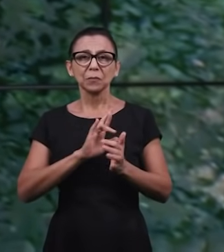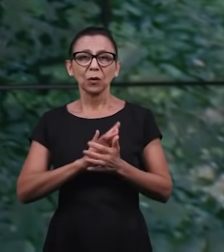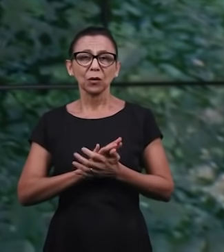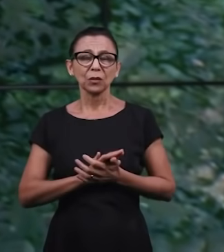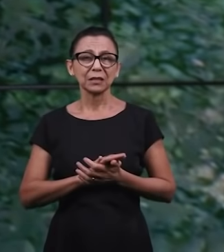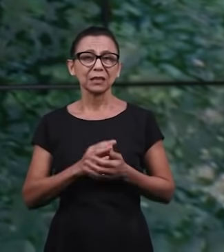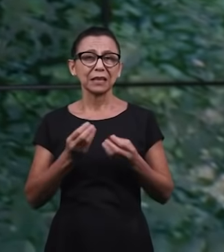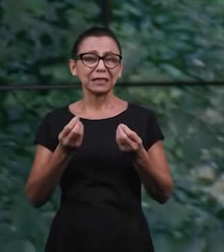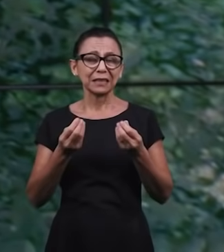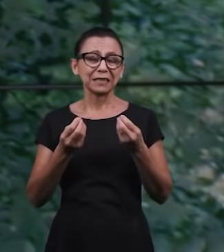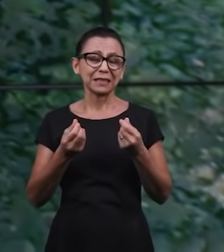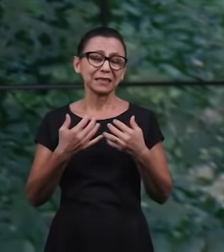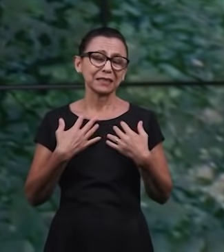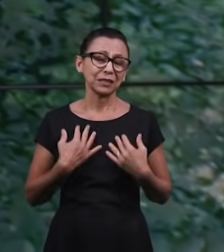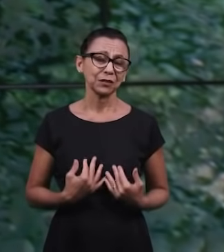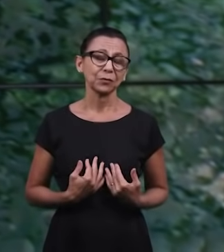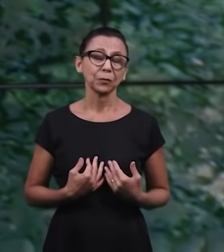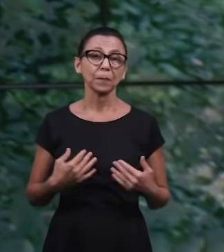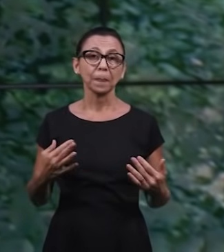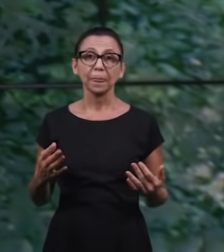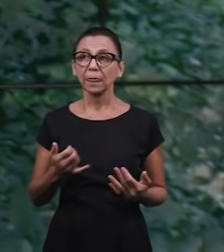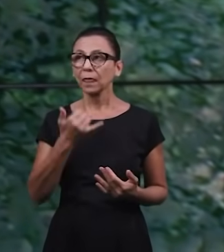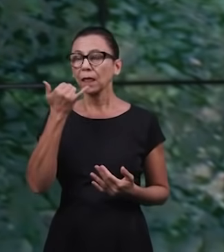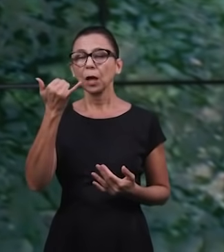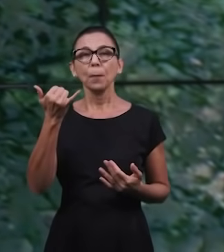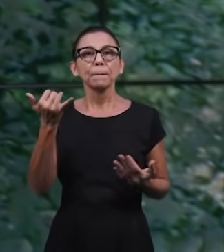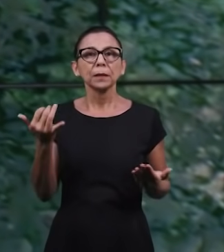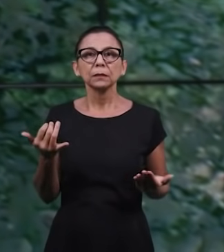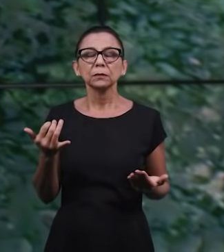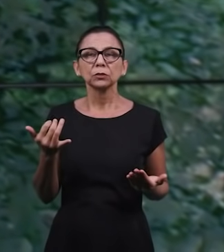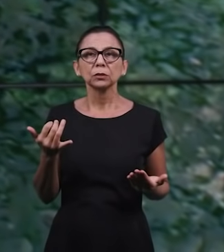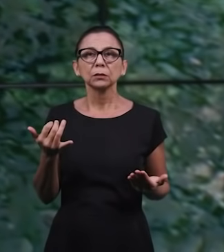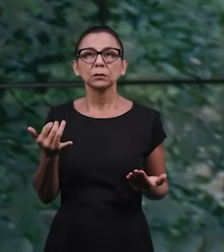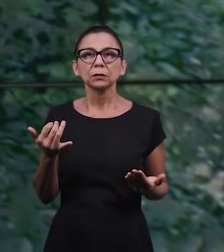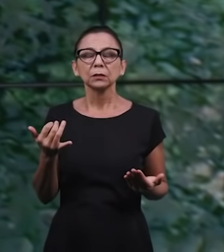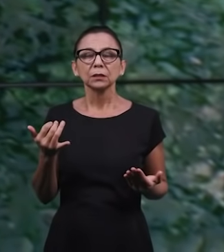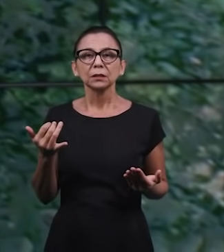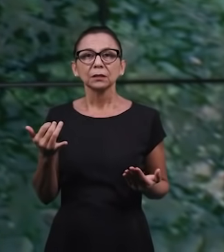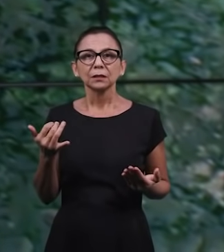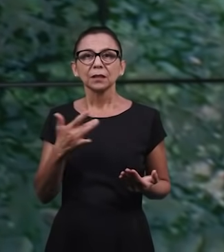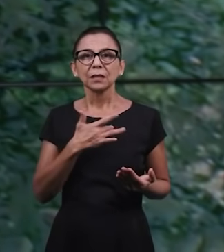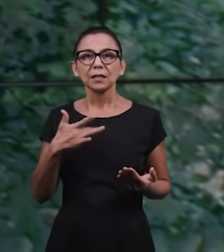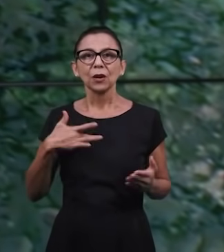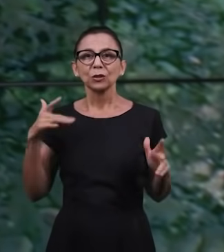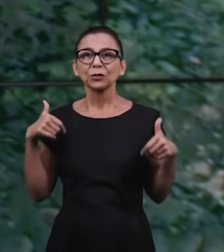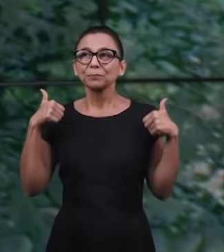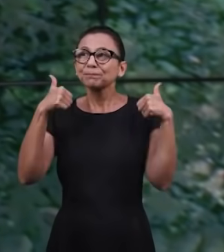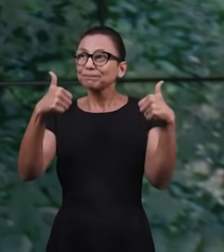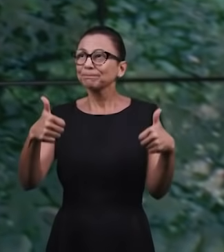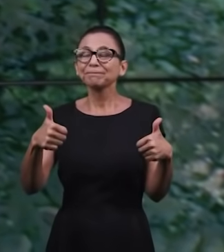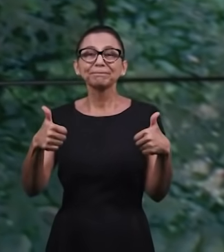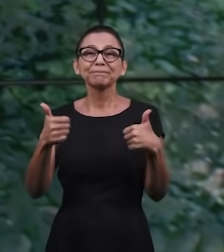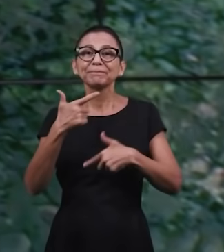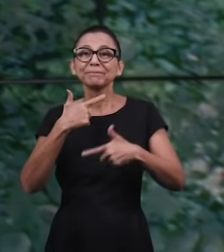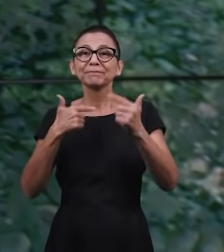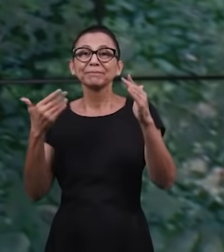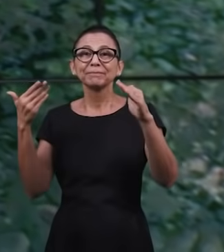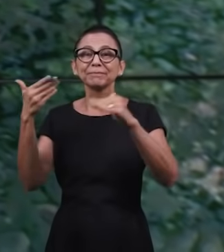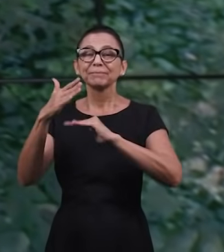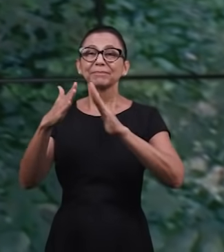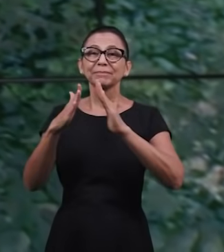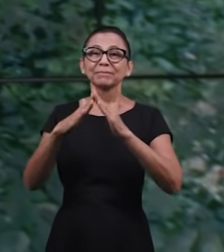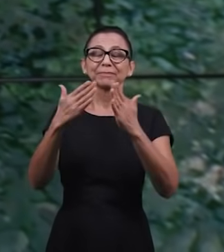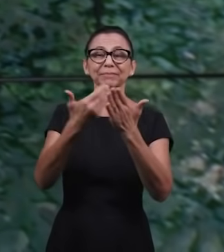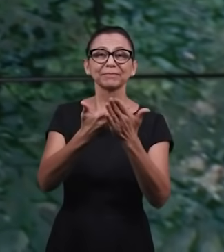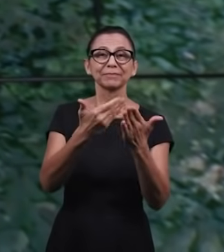estava em função do exame, ela poder ser fortalecida só com aquela pergunta, e o desejo agora de chegar em casa, de ler